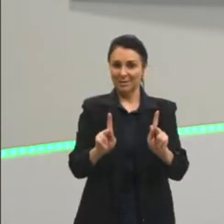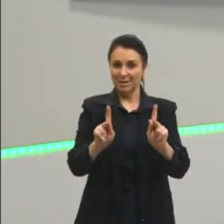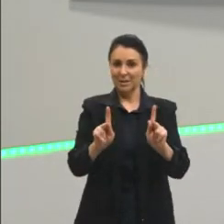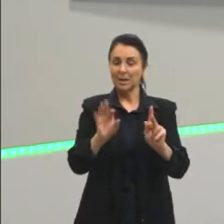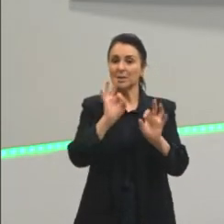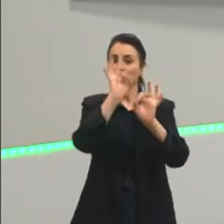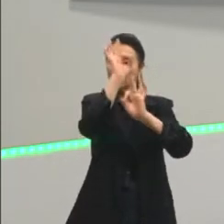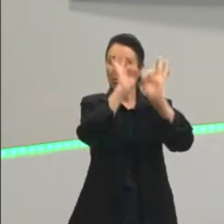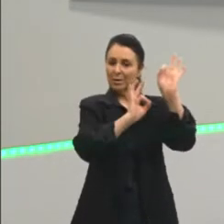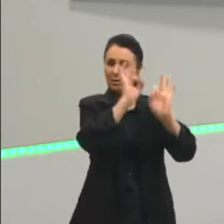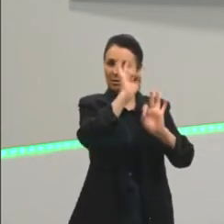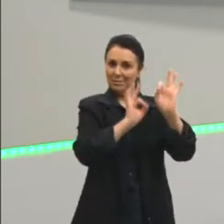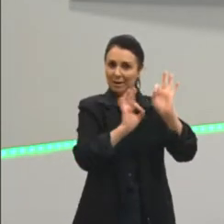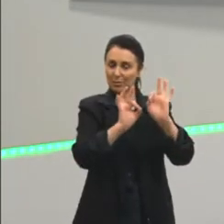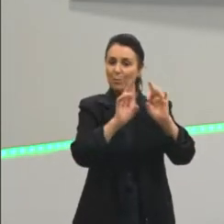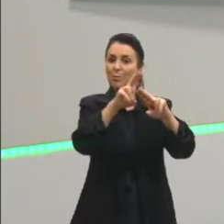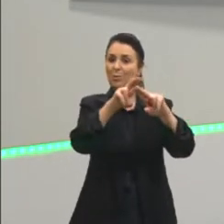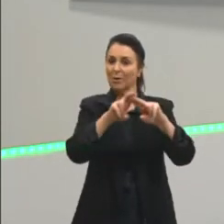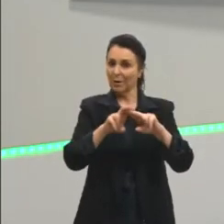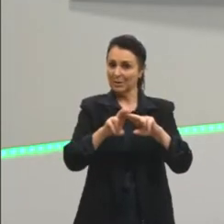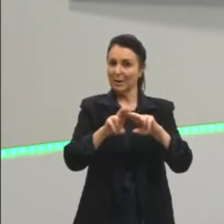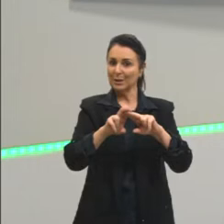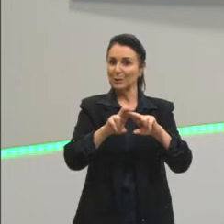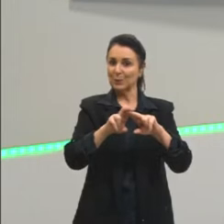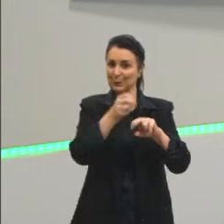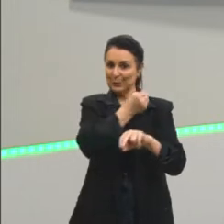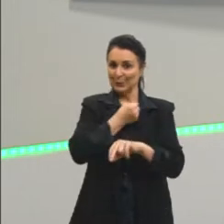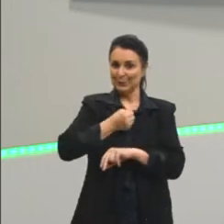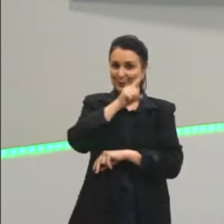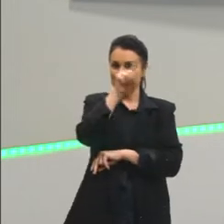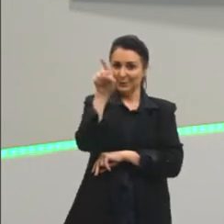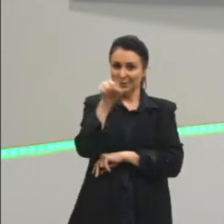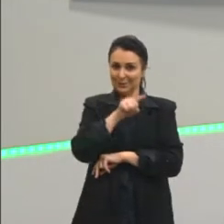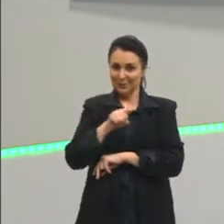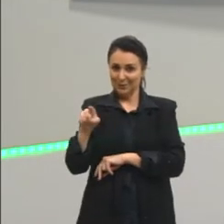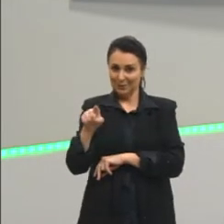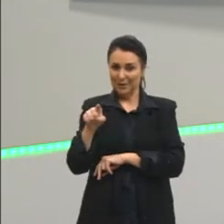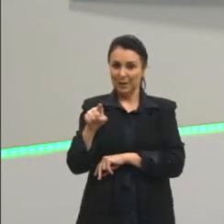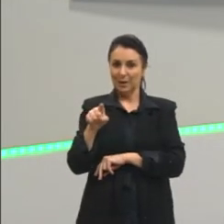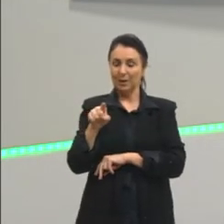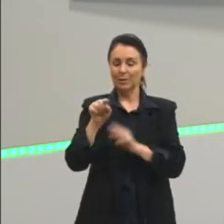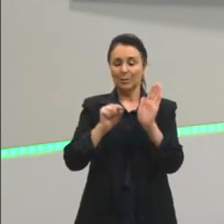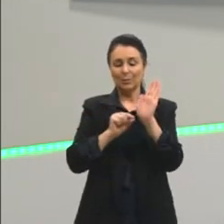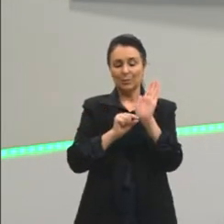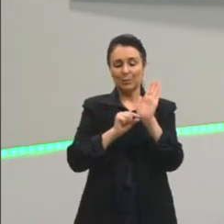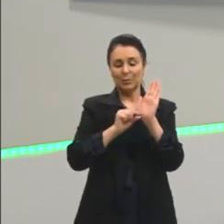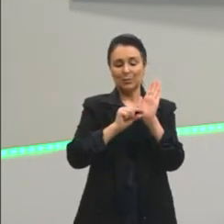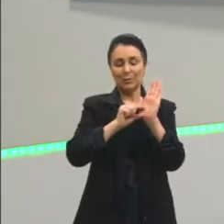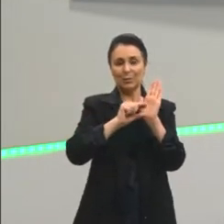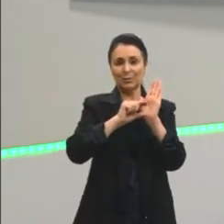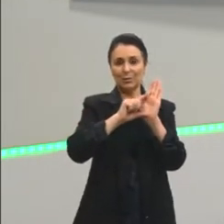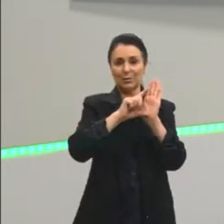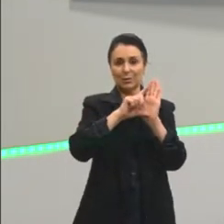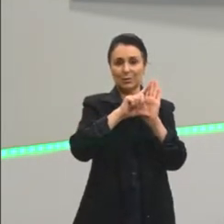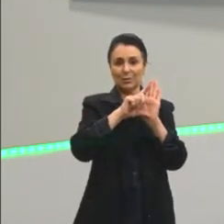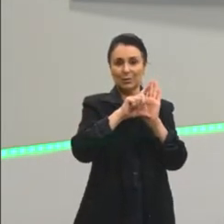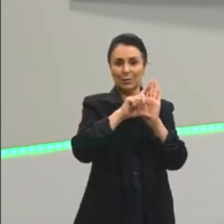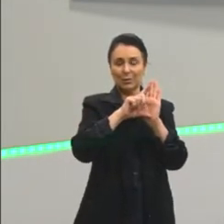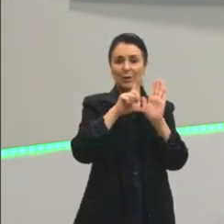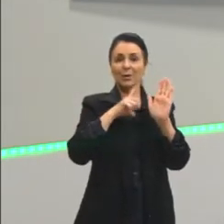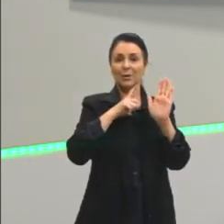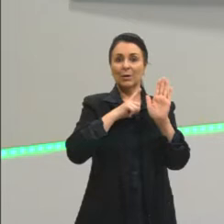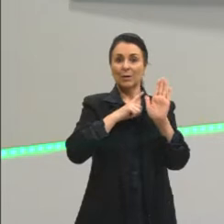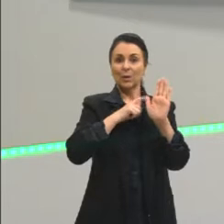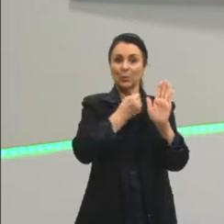ordenados através do seu número atômico né está em ordem crescente a gente inicia tabela periódica com um elemento químico